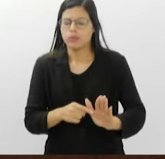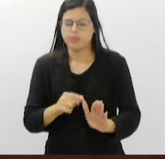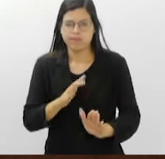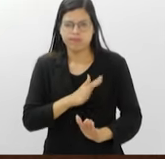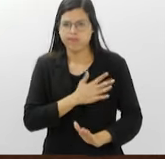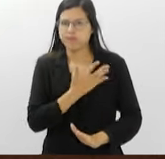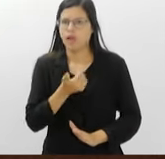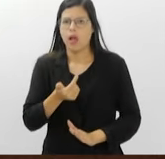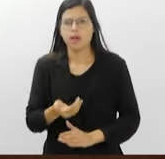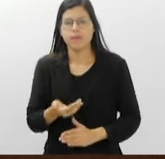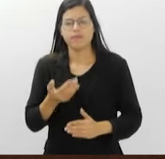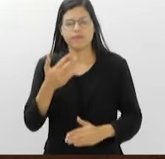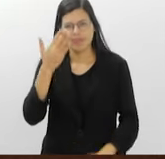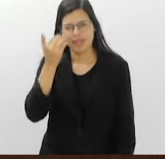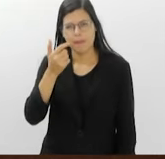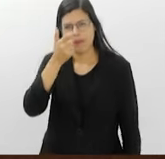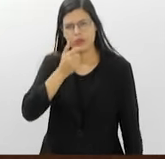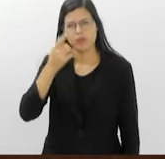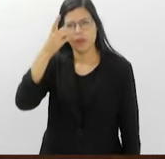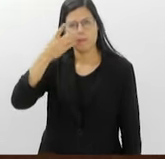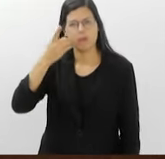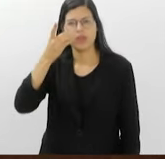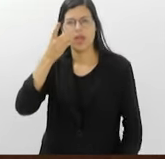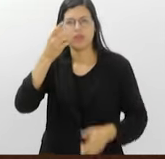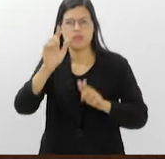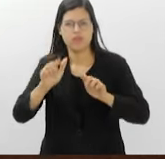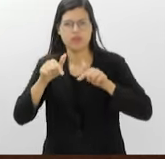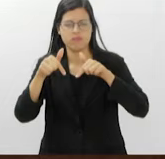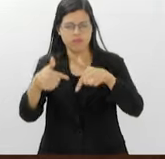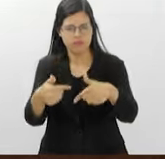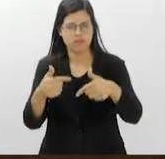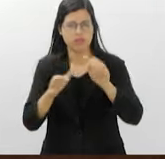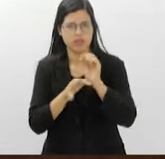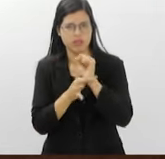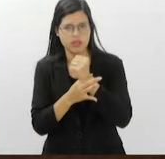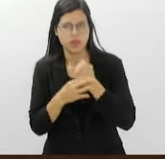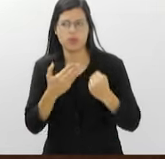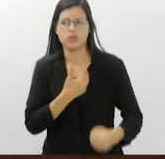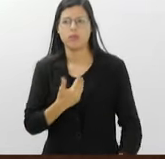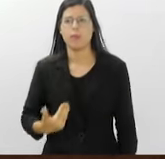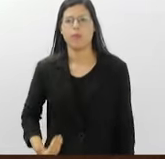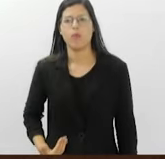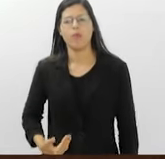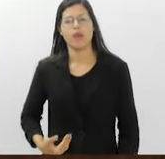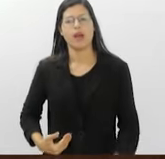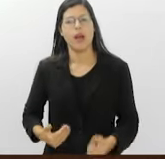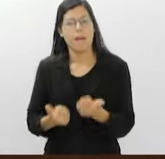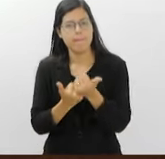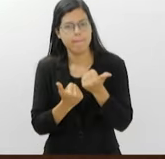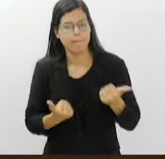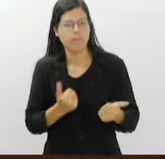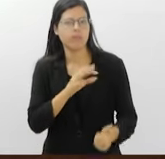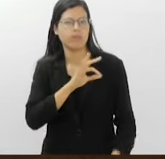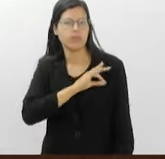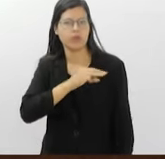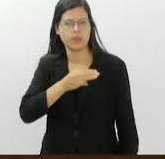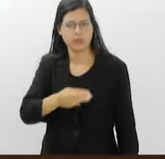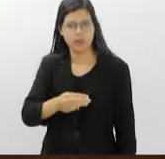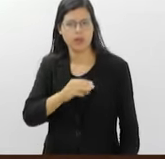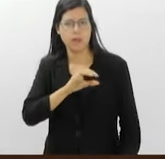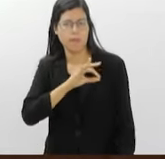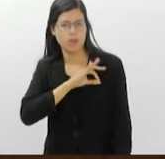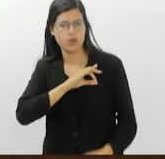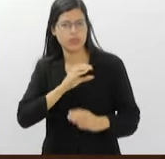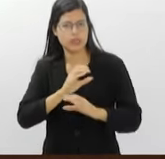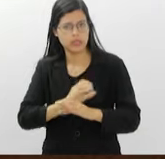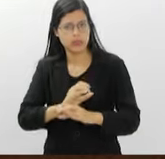sou um deputado atuante na questão da segurança pública, apoiador da Polícia Militar, apoiador de toda a Polícia Civil, e